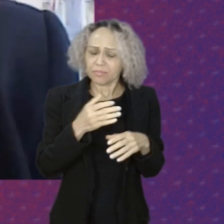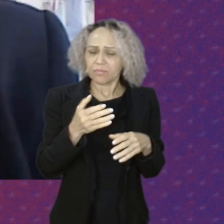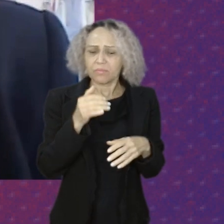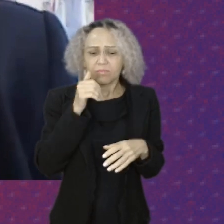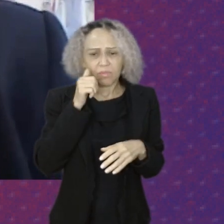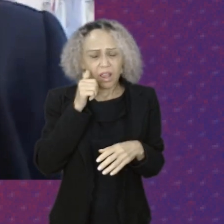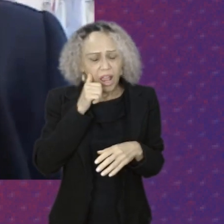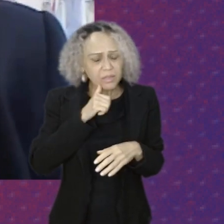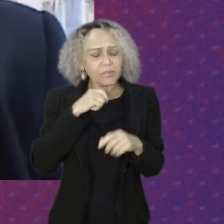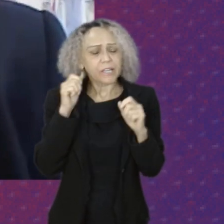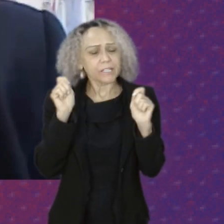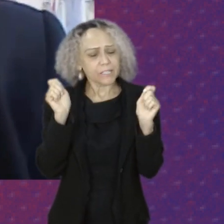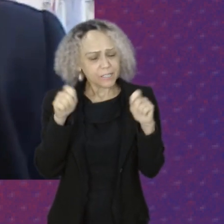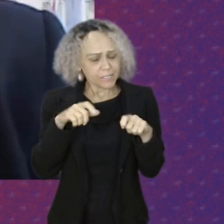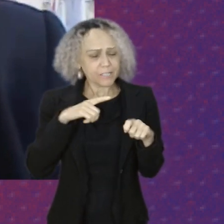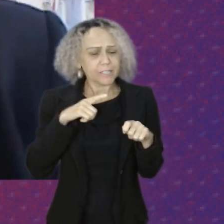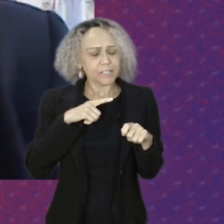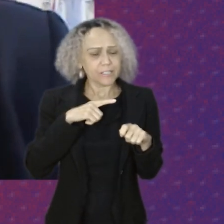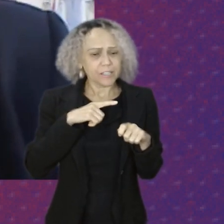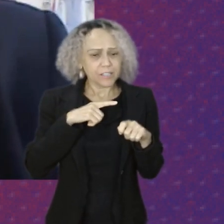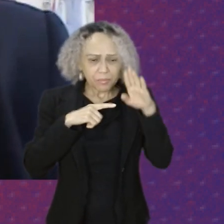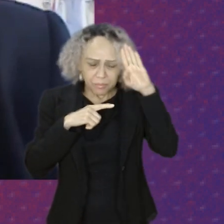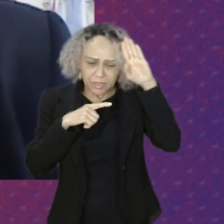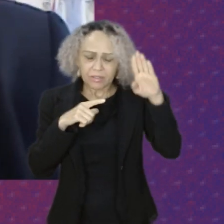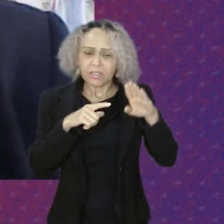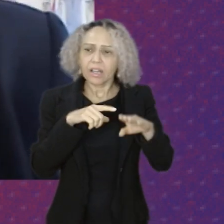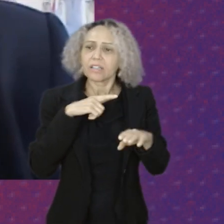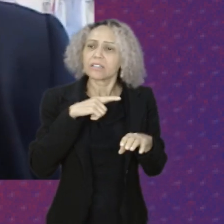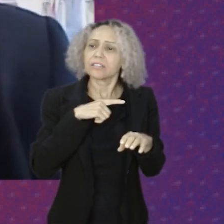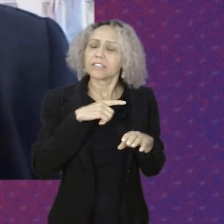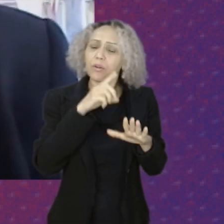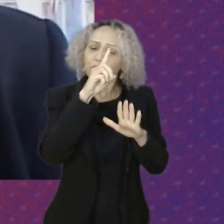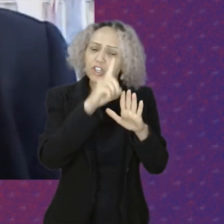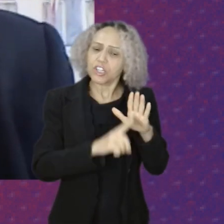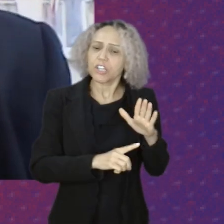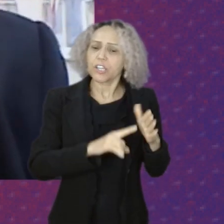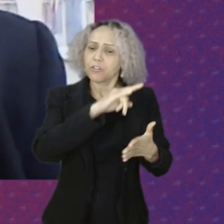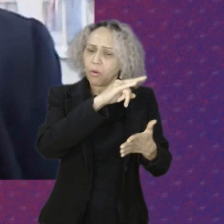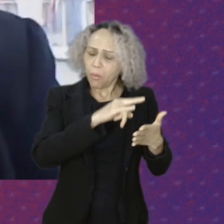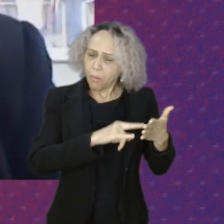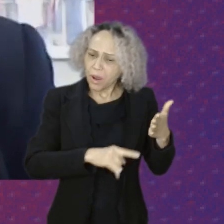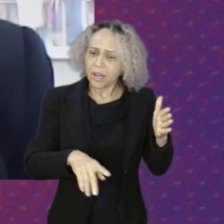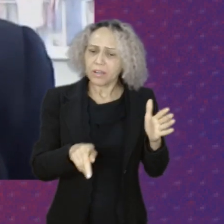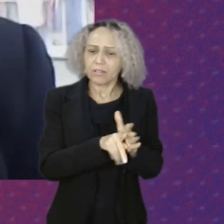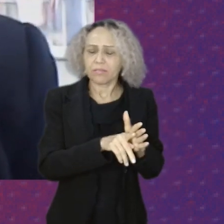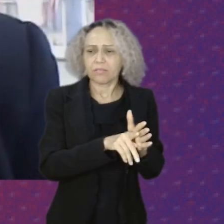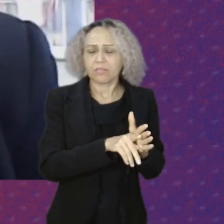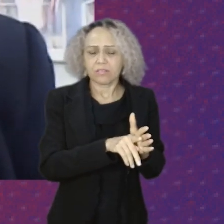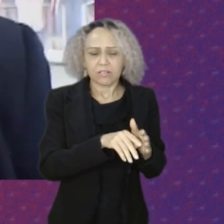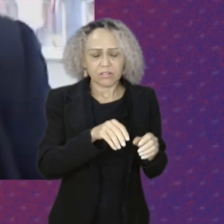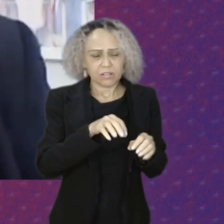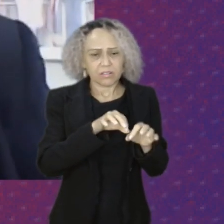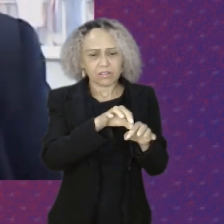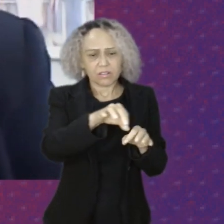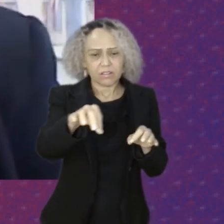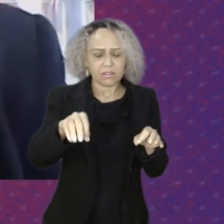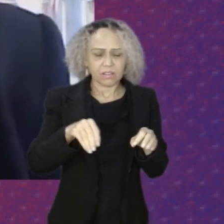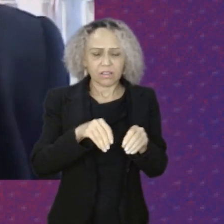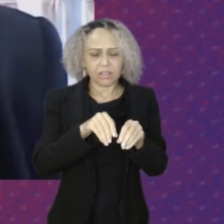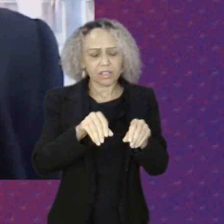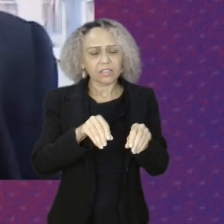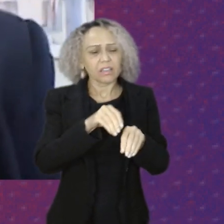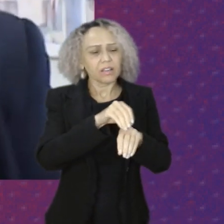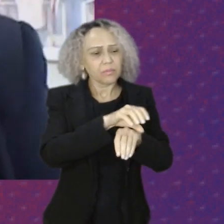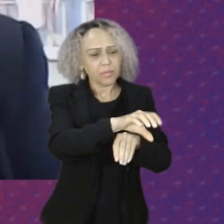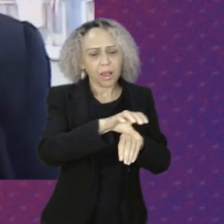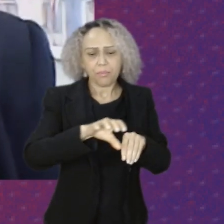país, seja prioridade nisso, né? Nos últimos anos, a gente tem tido, principalmente do governo Lula, o primeiro governo para cá, né?